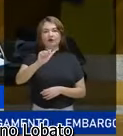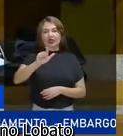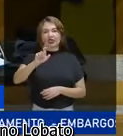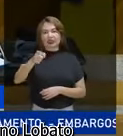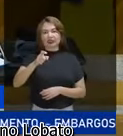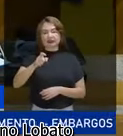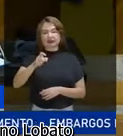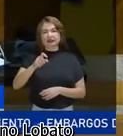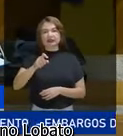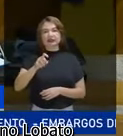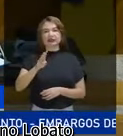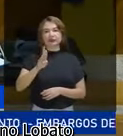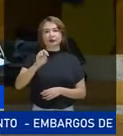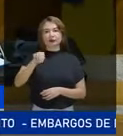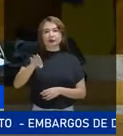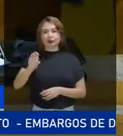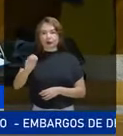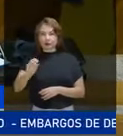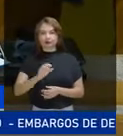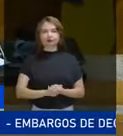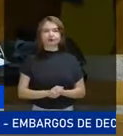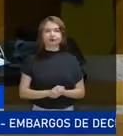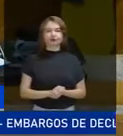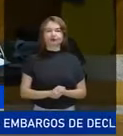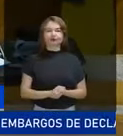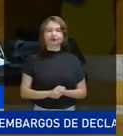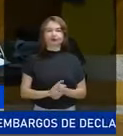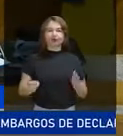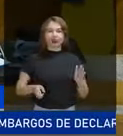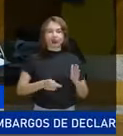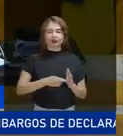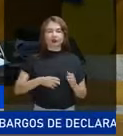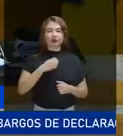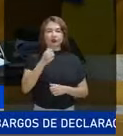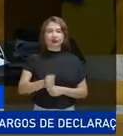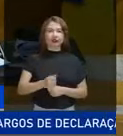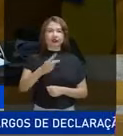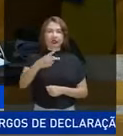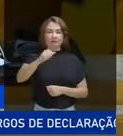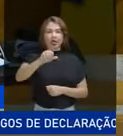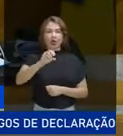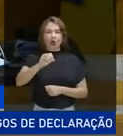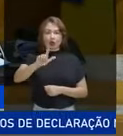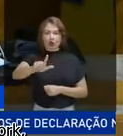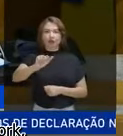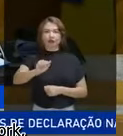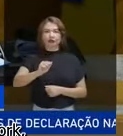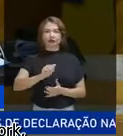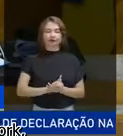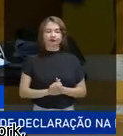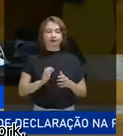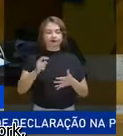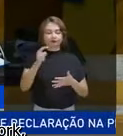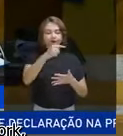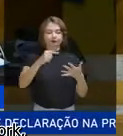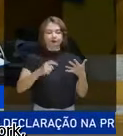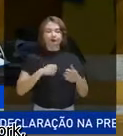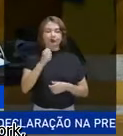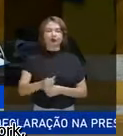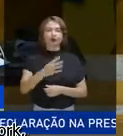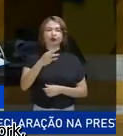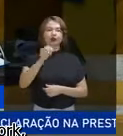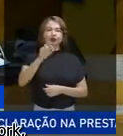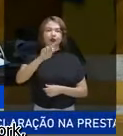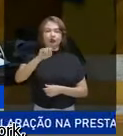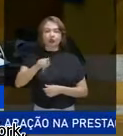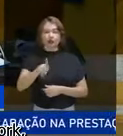da Igreja. A relatora é a juíza Paola Santos e comporão a turma julgadora os juízes Carlos Torque,